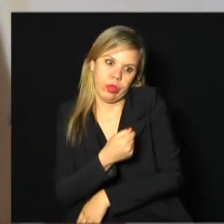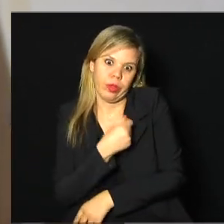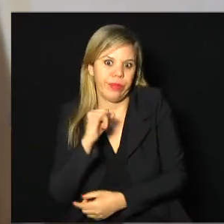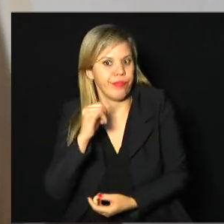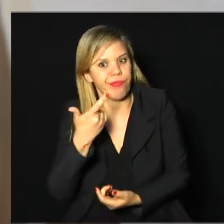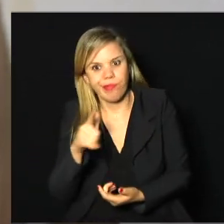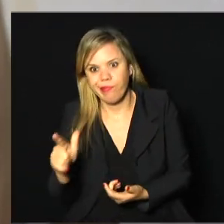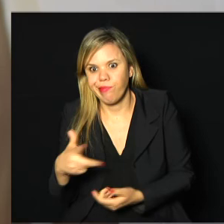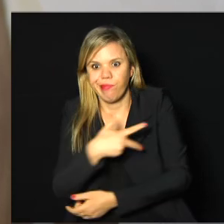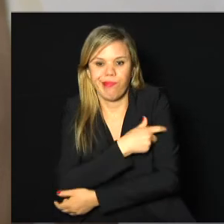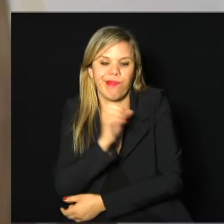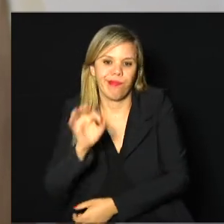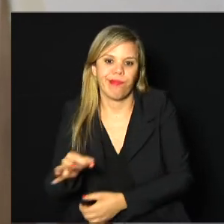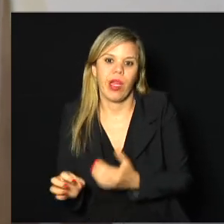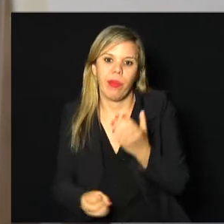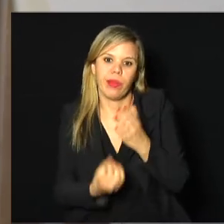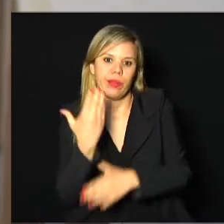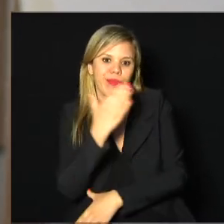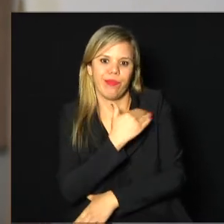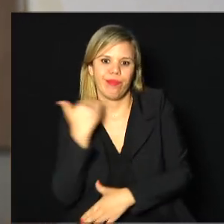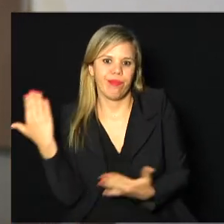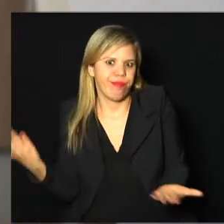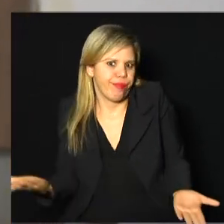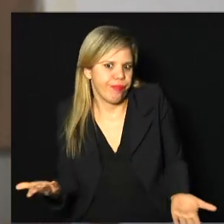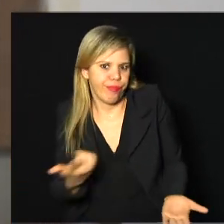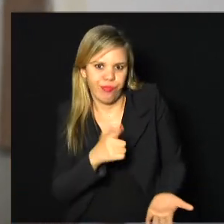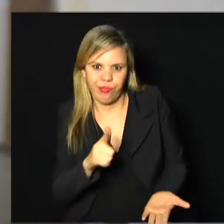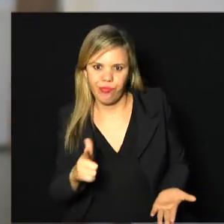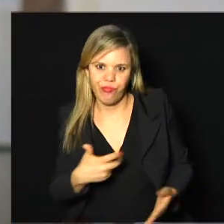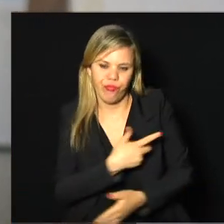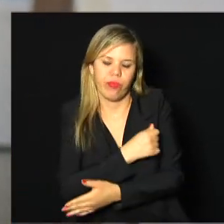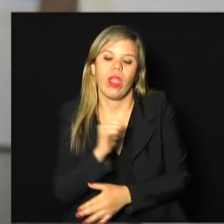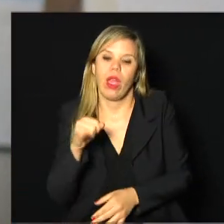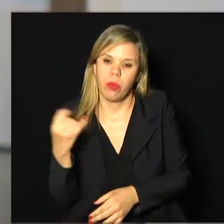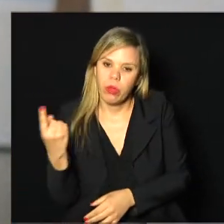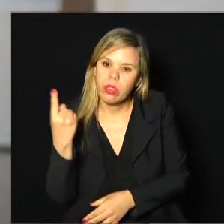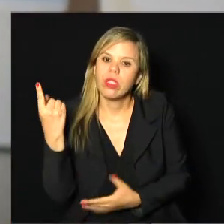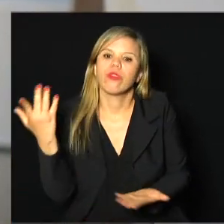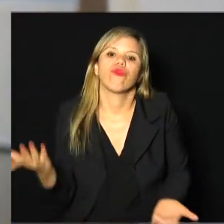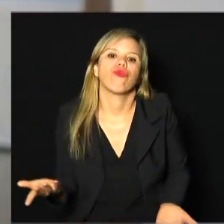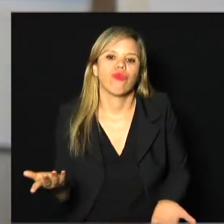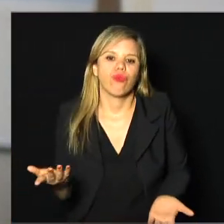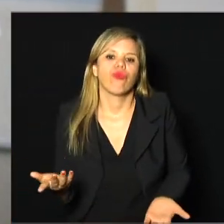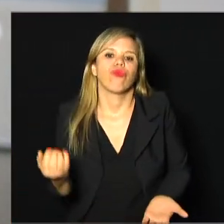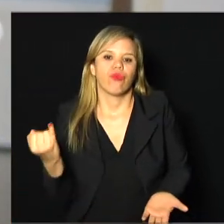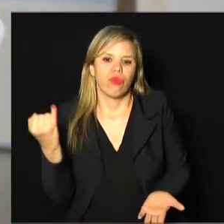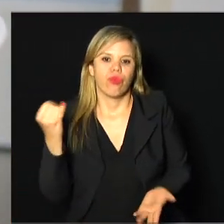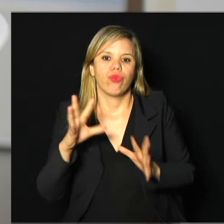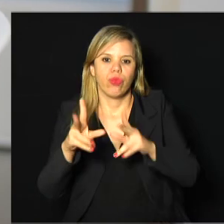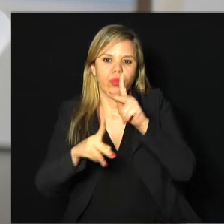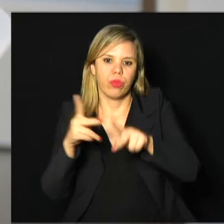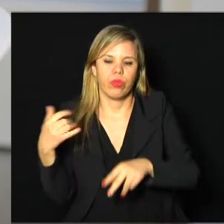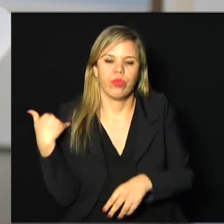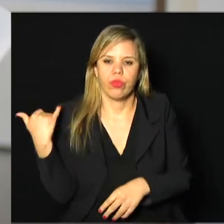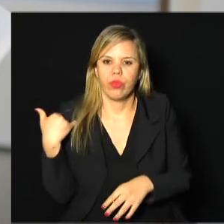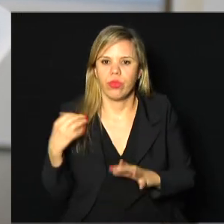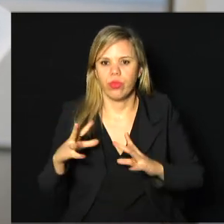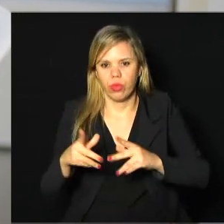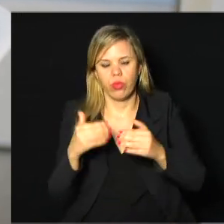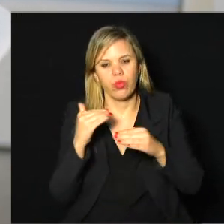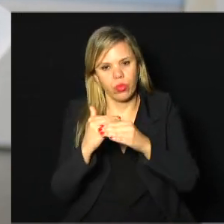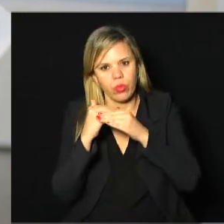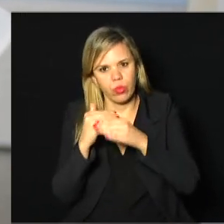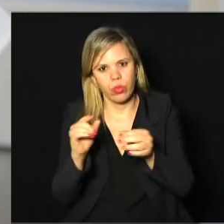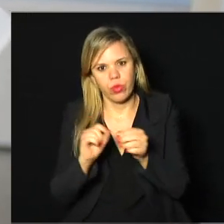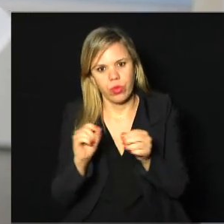não tiver adequadamente vacinado, nos levar à morte. Né? Então, é muito importante que em todas as idades nós